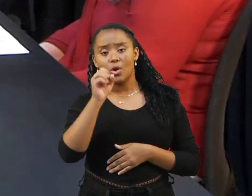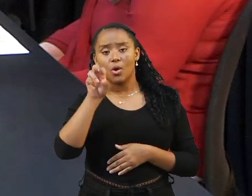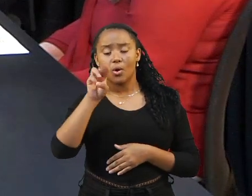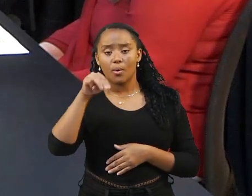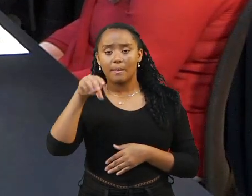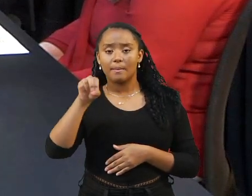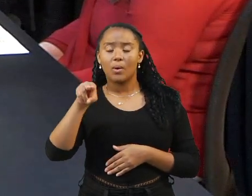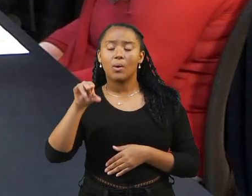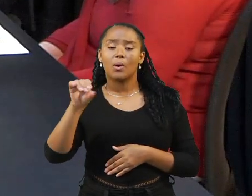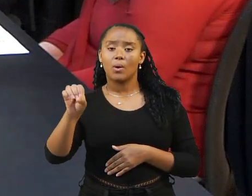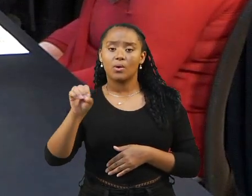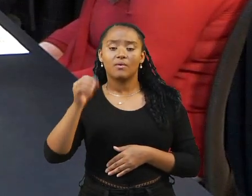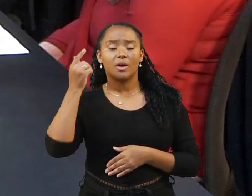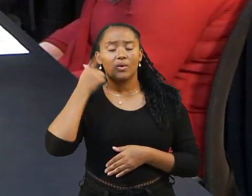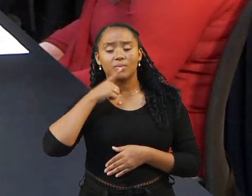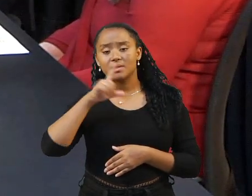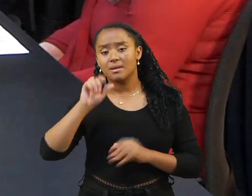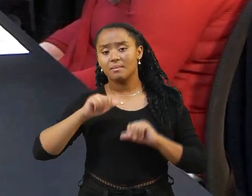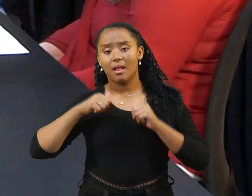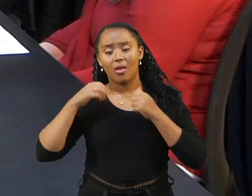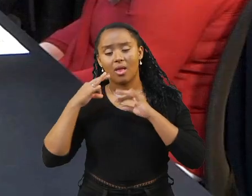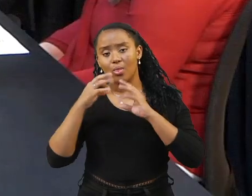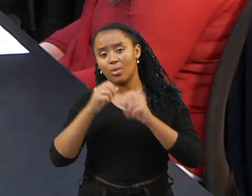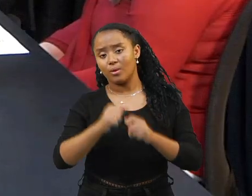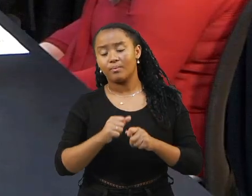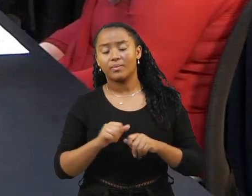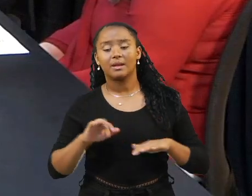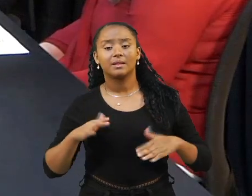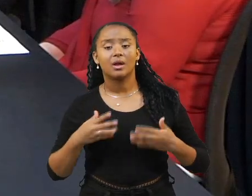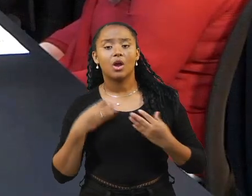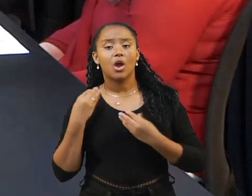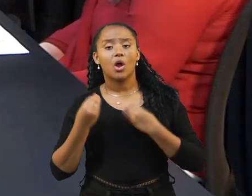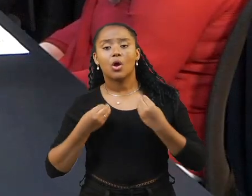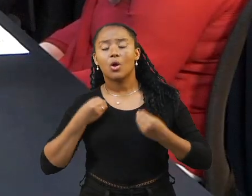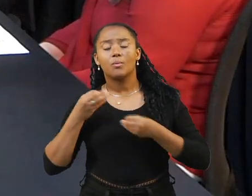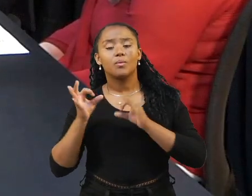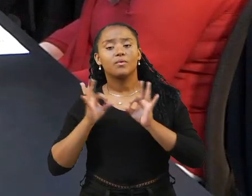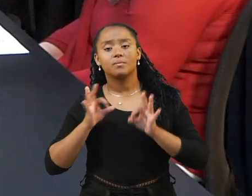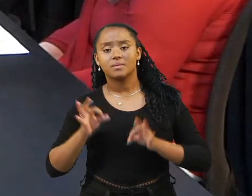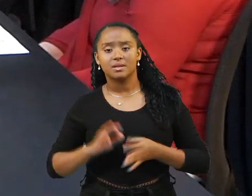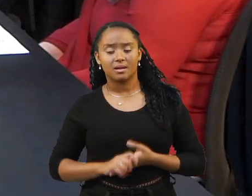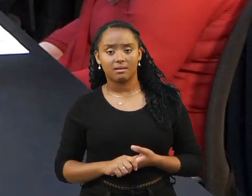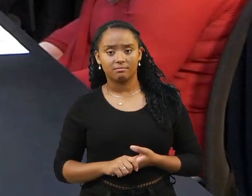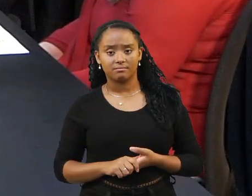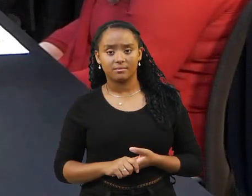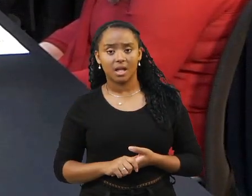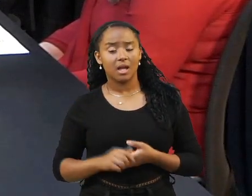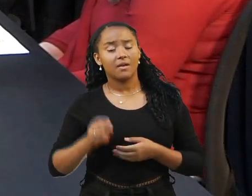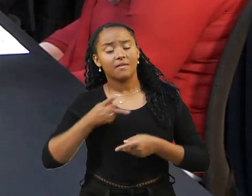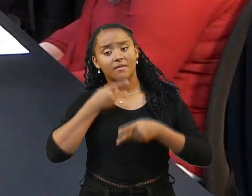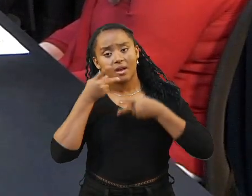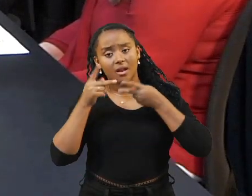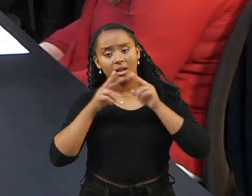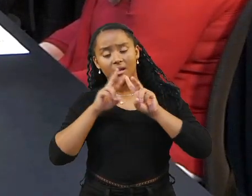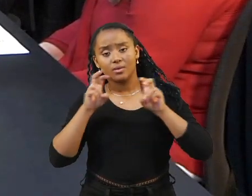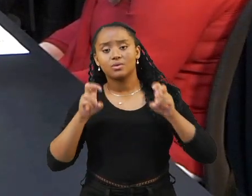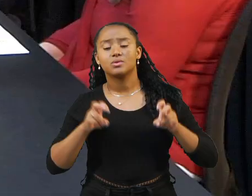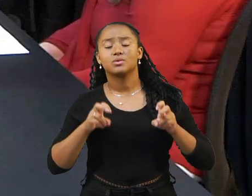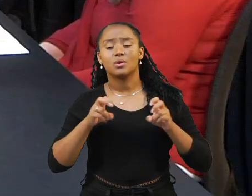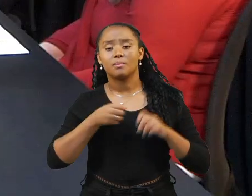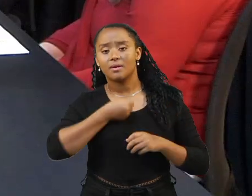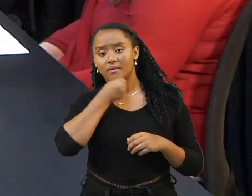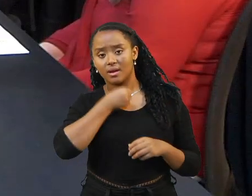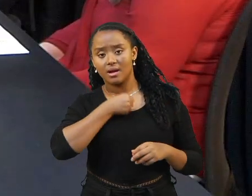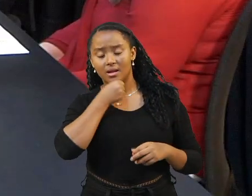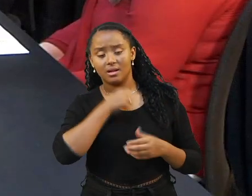hormonais, melhora todas as suas condições físicas e mentais. Então, como se preparar? Falando dela.